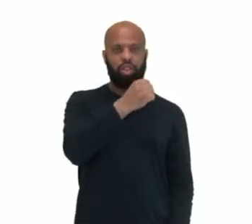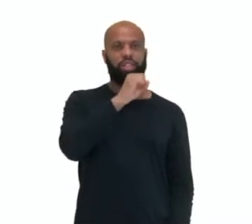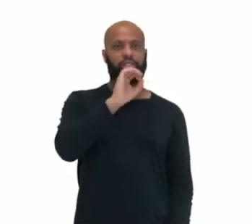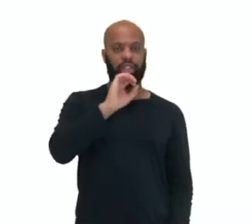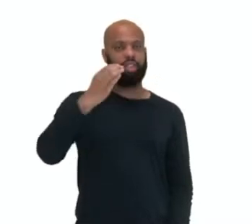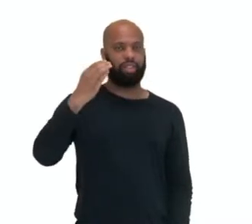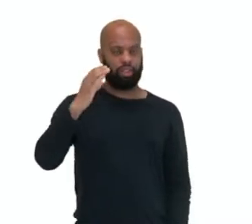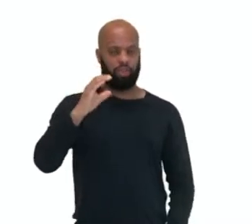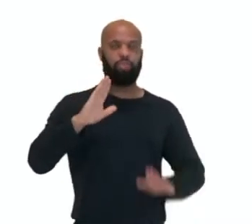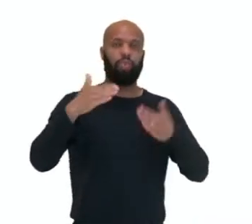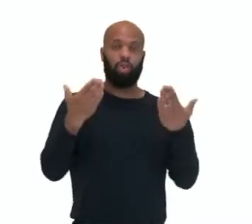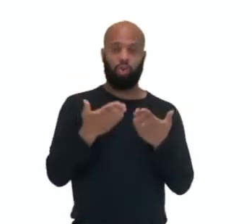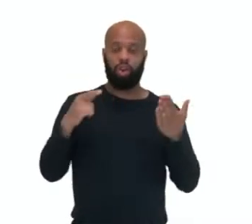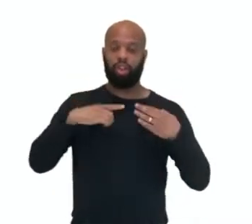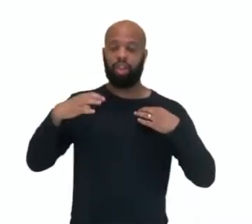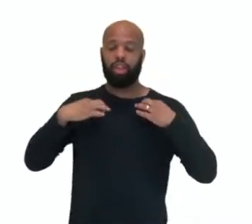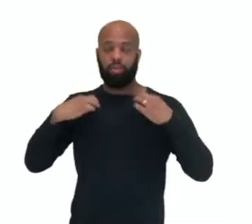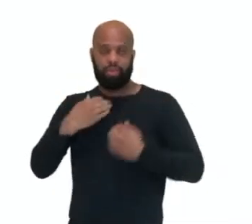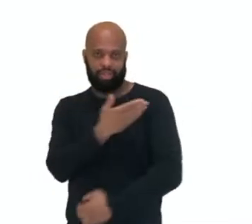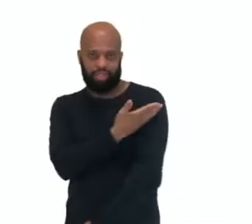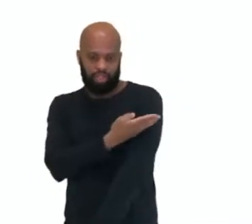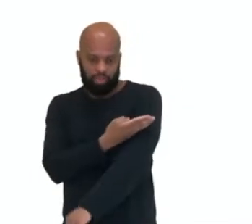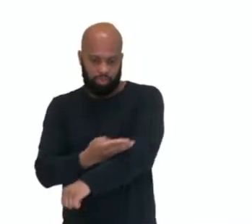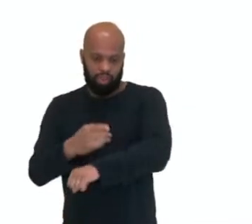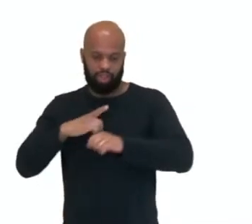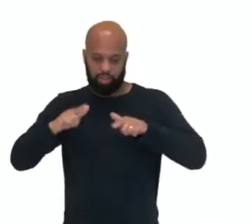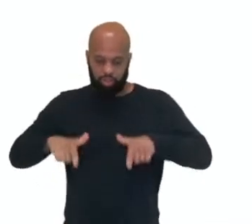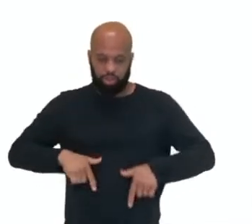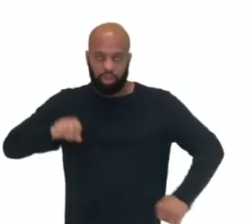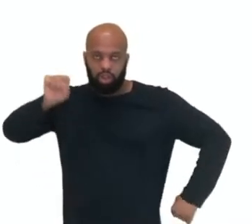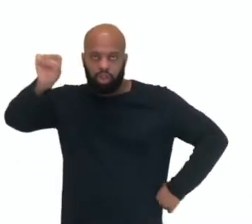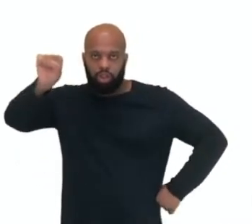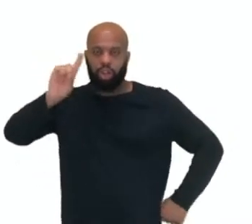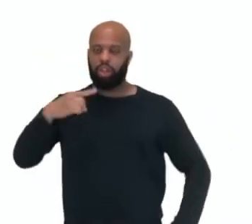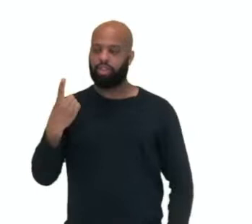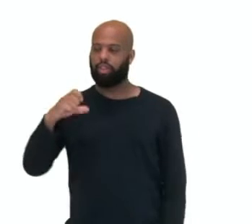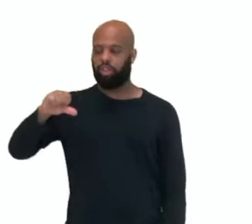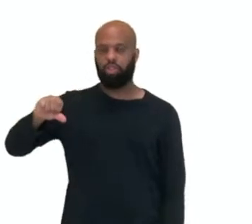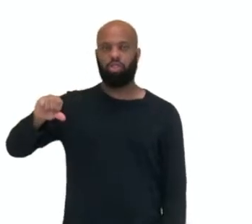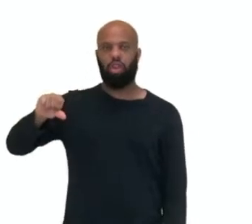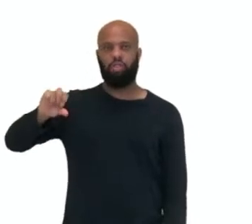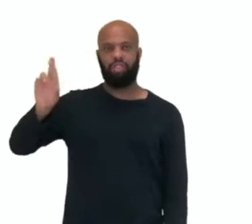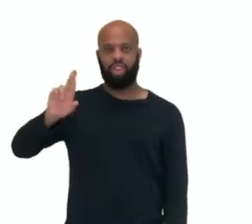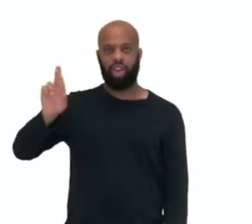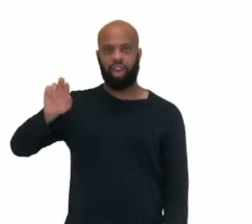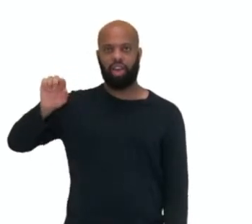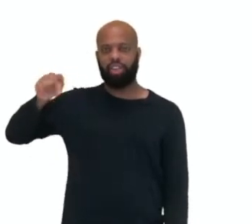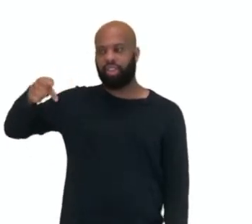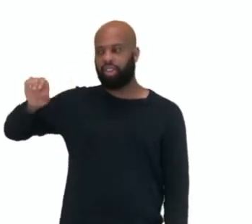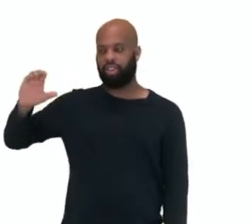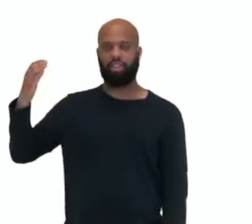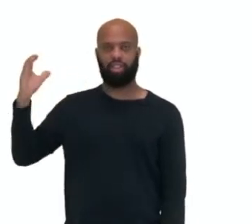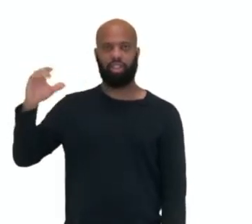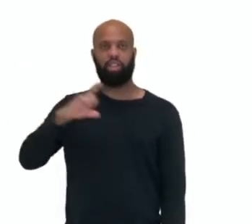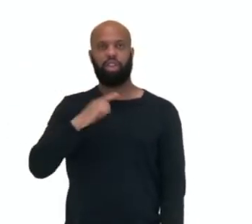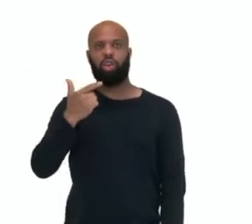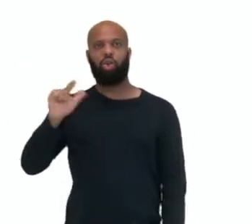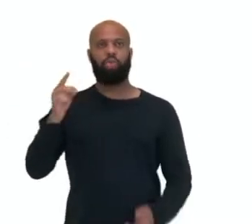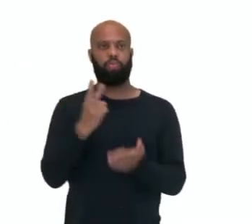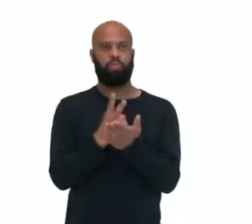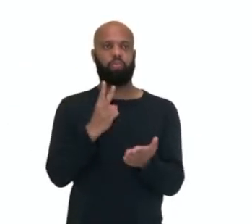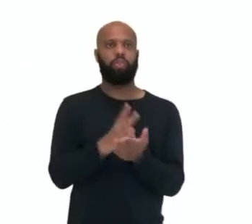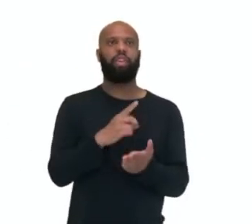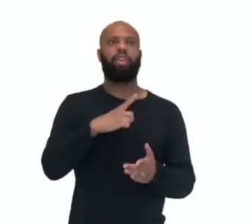12,80. A camiseta branca estampada de super-heróis, R$ 19,70. As outras a mesma coisa,